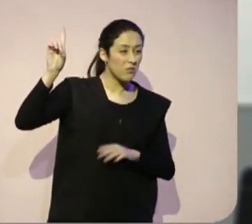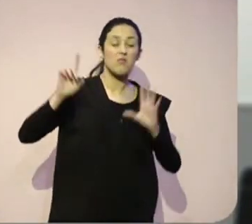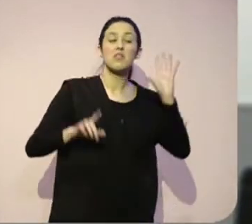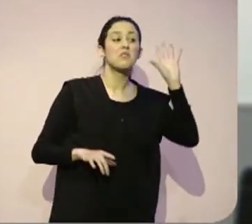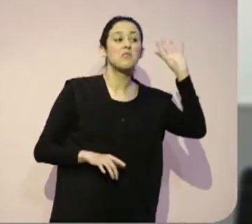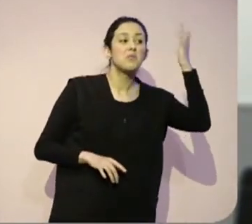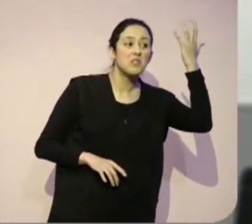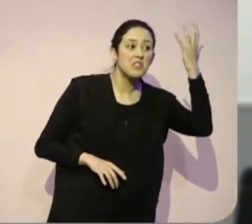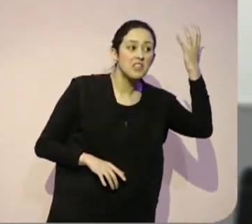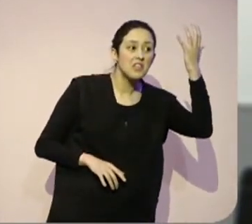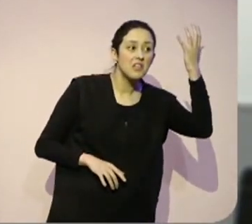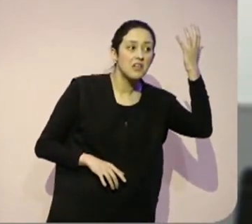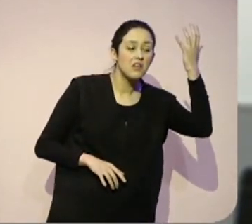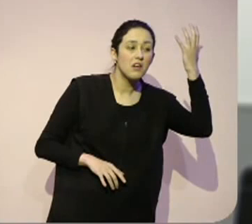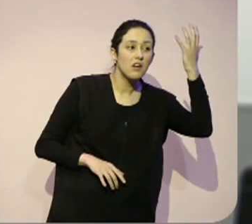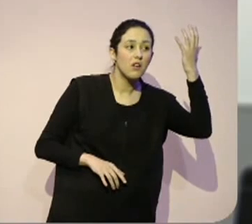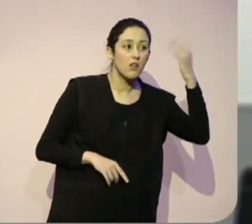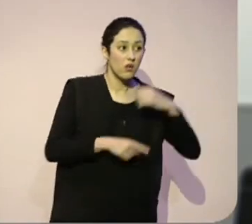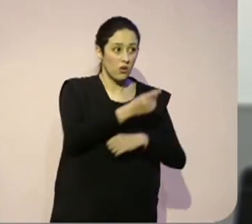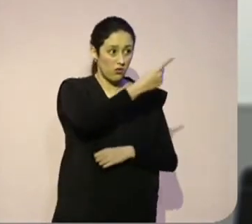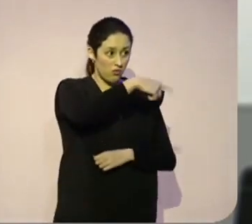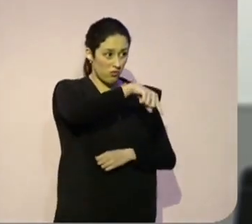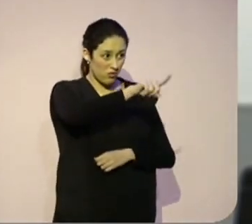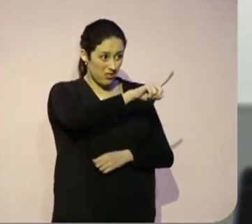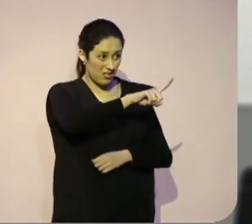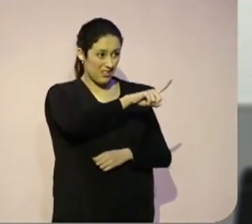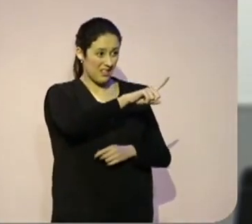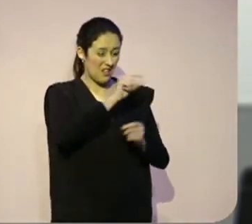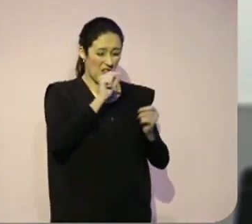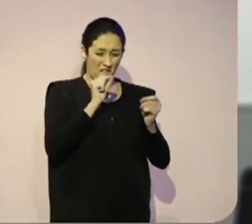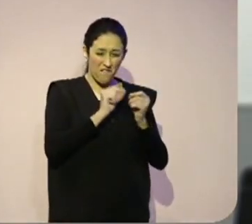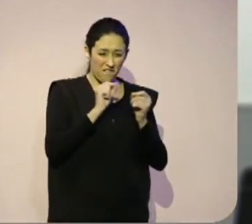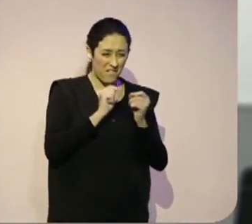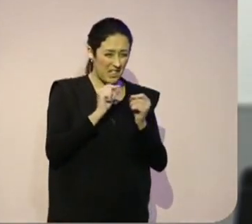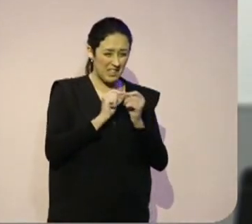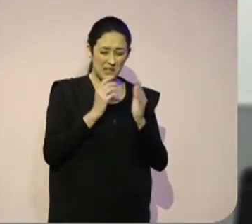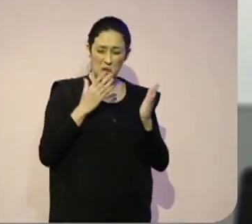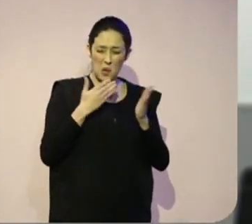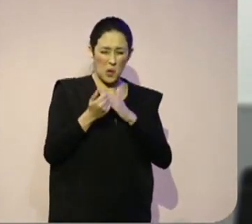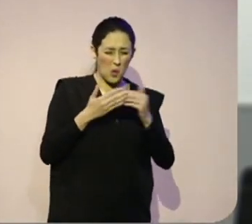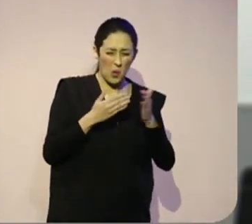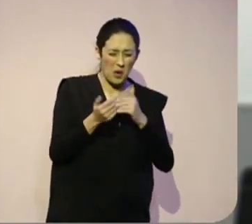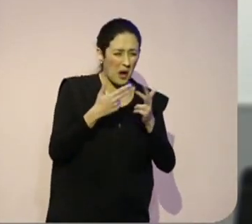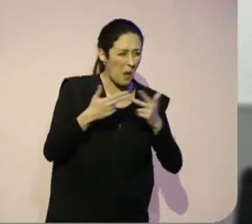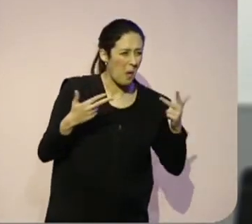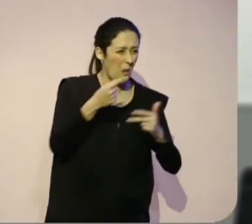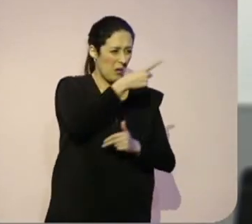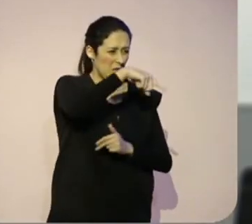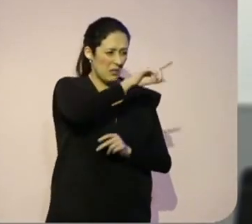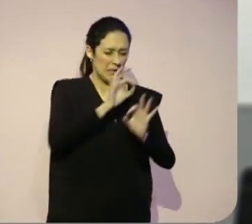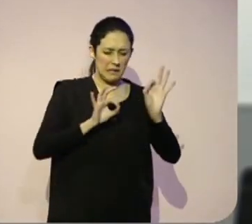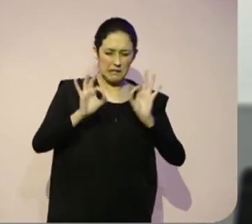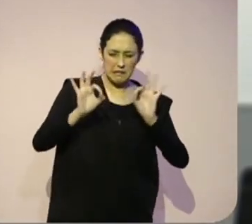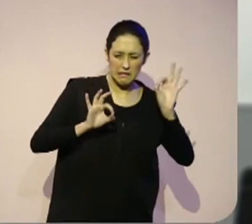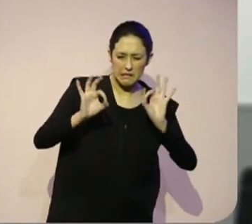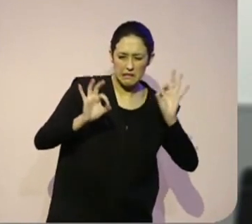acontecer? Tudo que vocês fizerem, qualquer movimento que vocês encabeçarem,